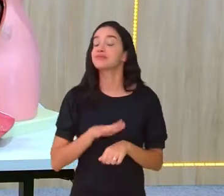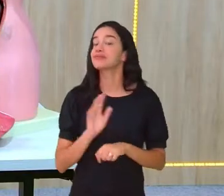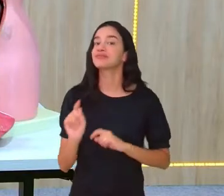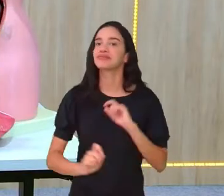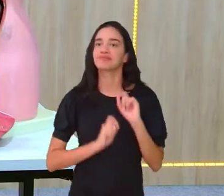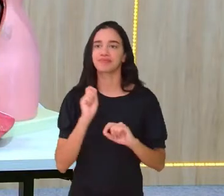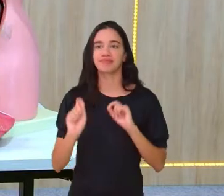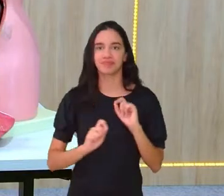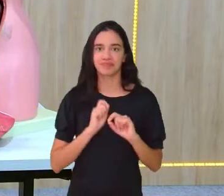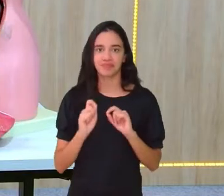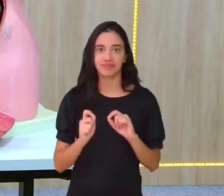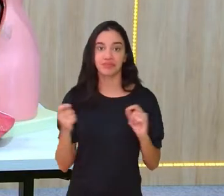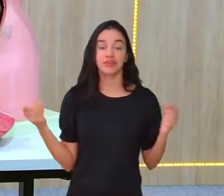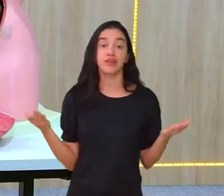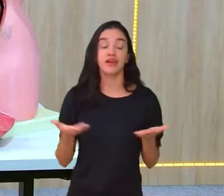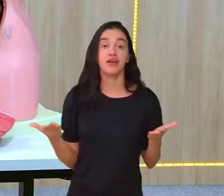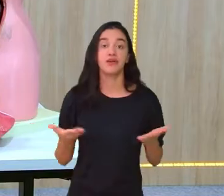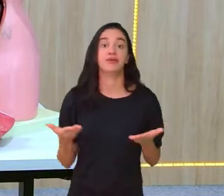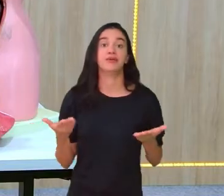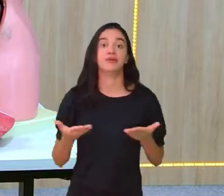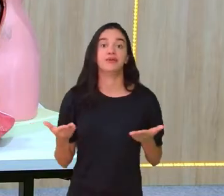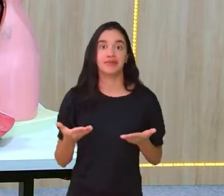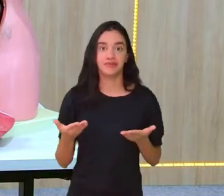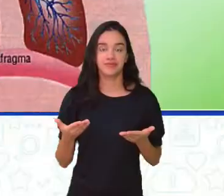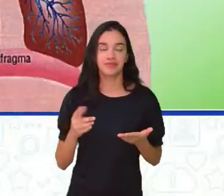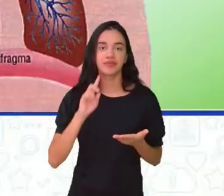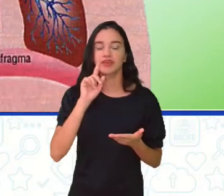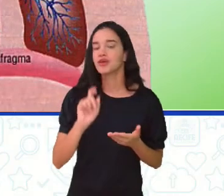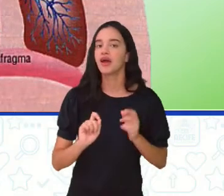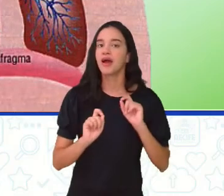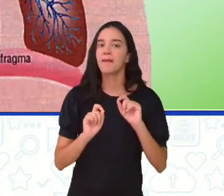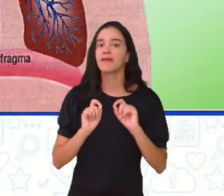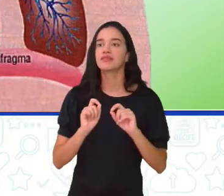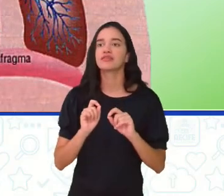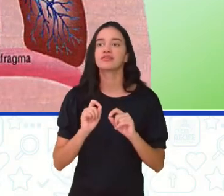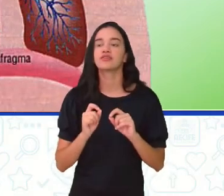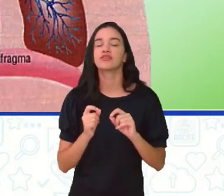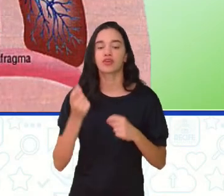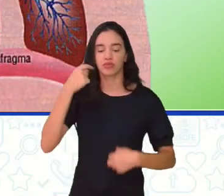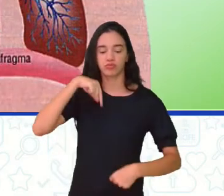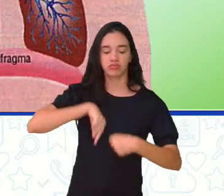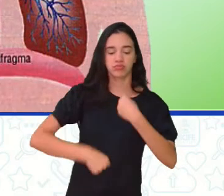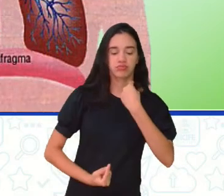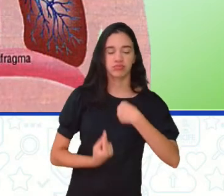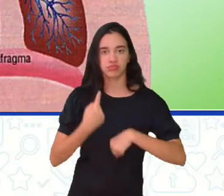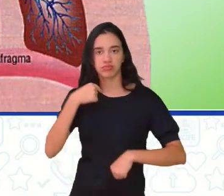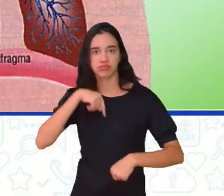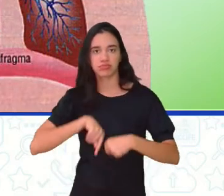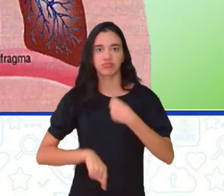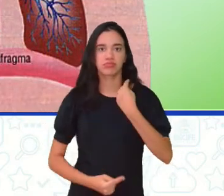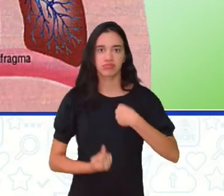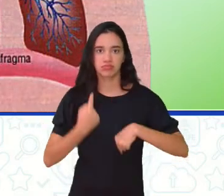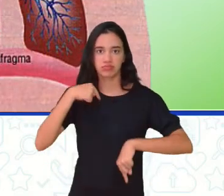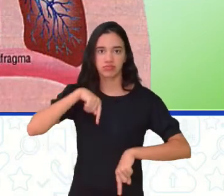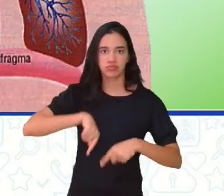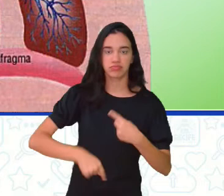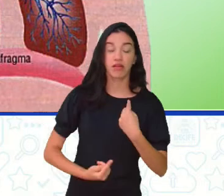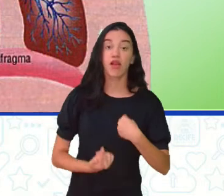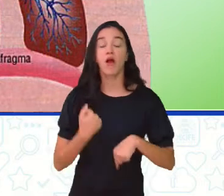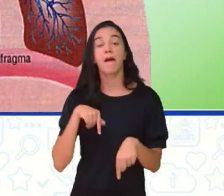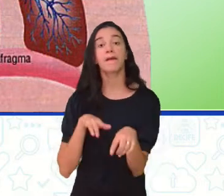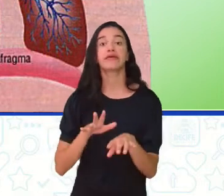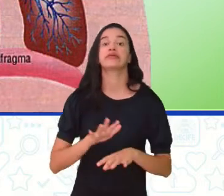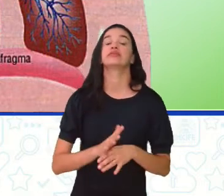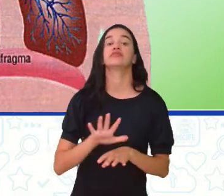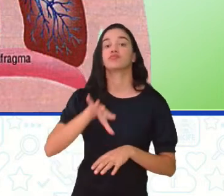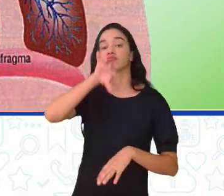mais? Nós temos agora a questão aí das nossas vias aéreas, né? Então, o sistema